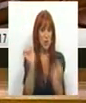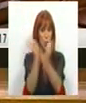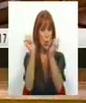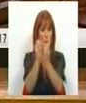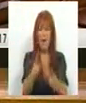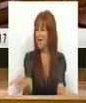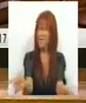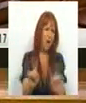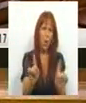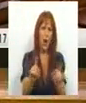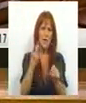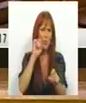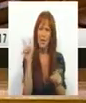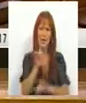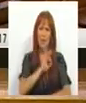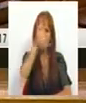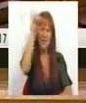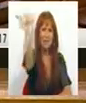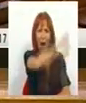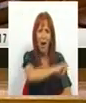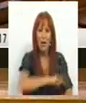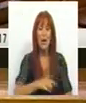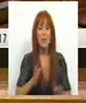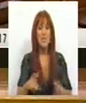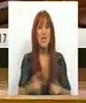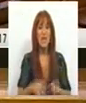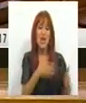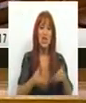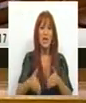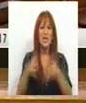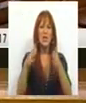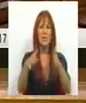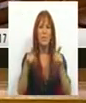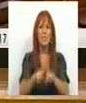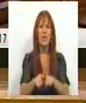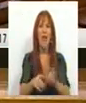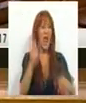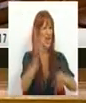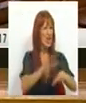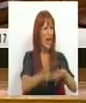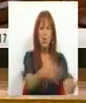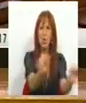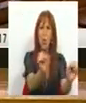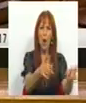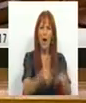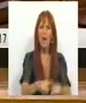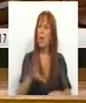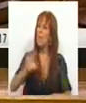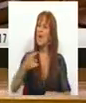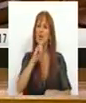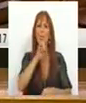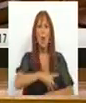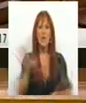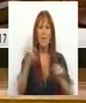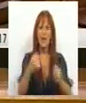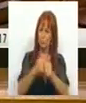social, que não está assegurada, Sr. Ministro. E precisamos de ter uma estratégia que as esquerdas não têm para que o país possa